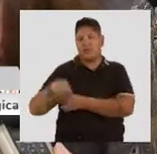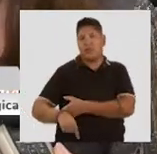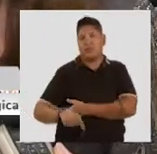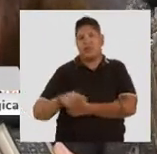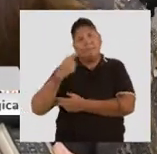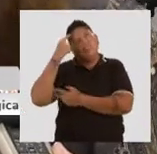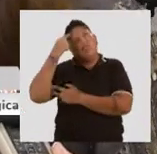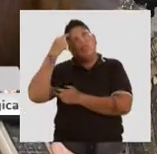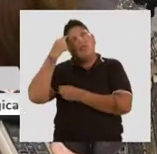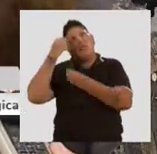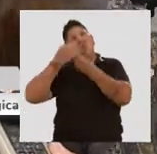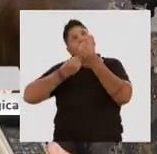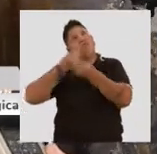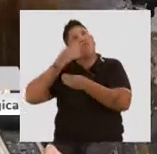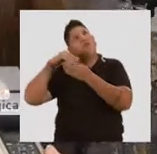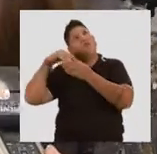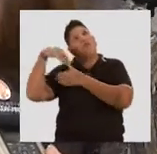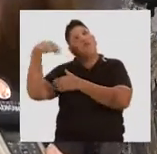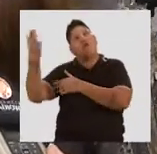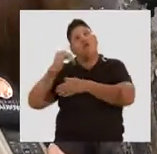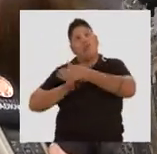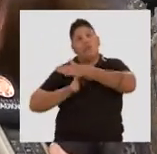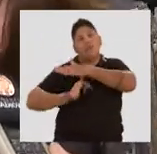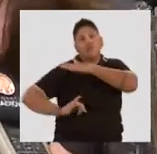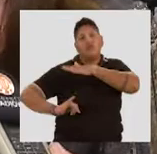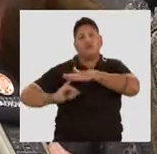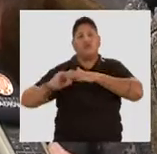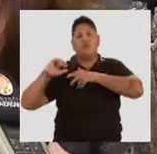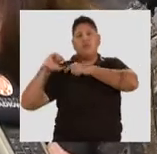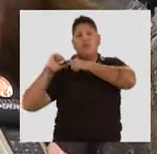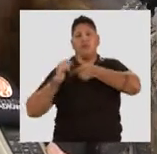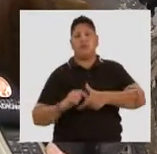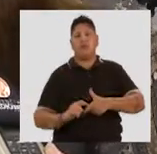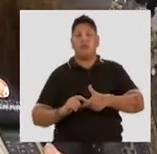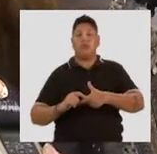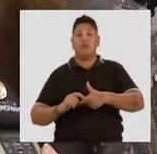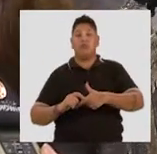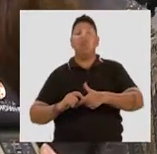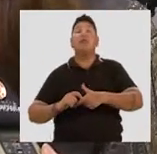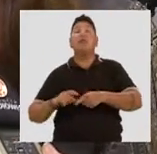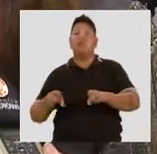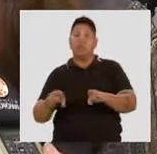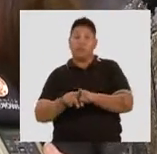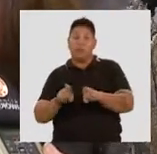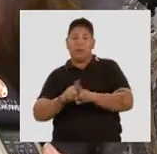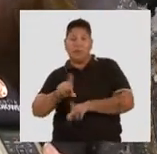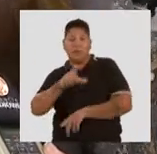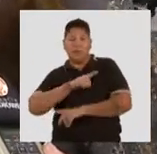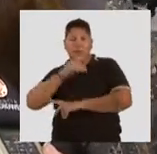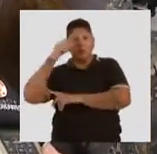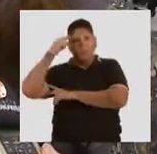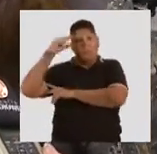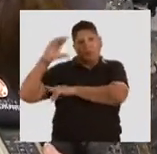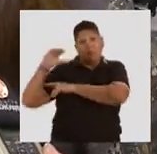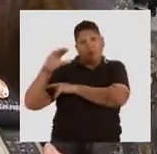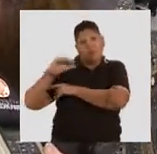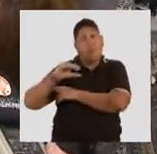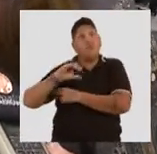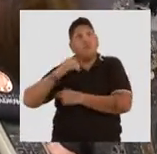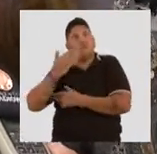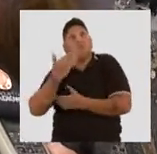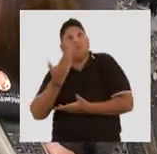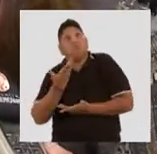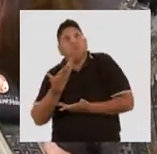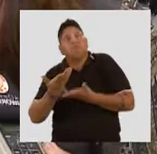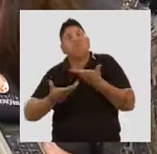daqui pensando fora das nossas instituições tradicionais, digamos assim, e que tenham a maturidade,